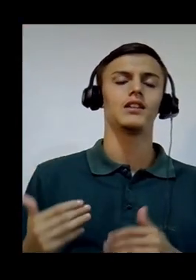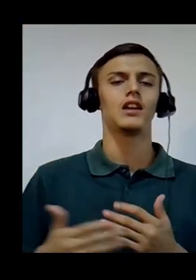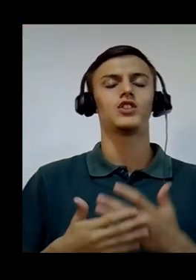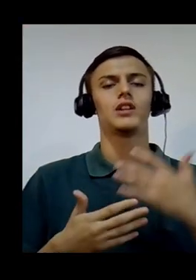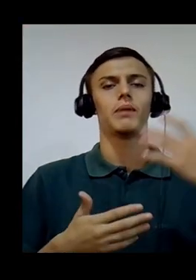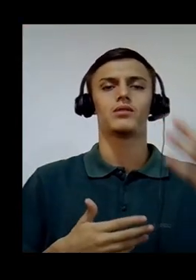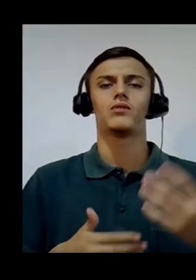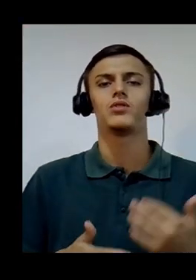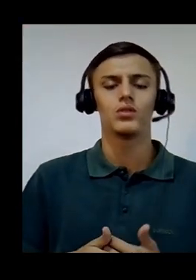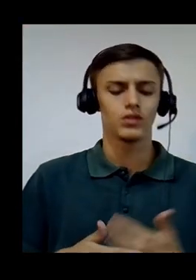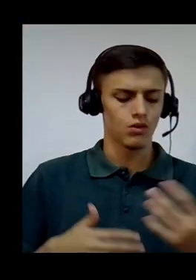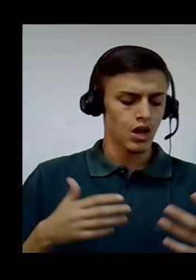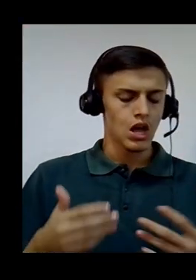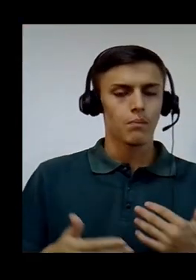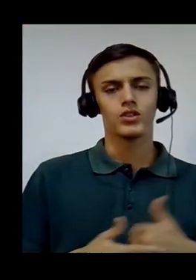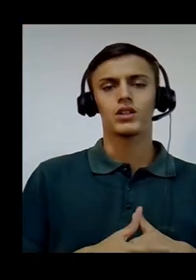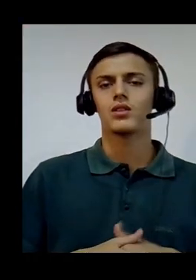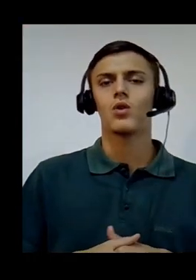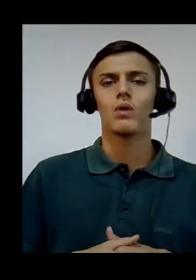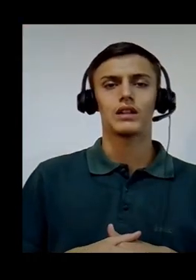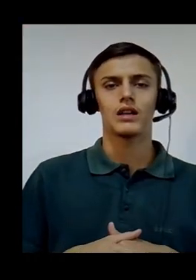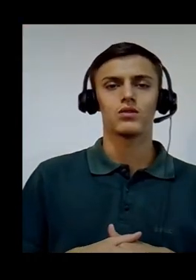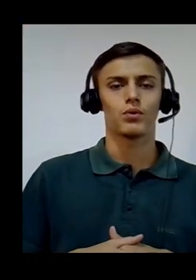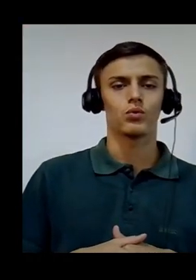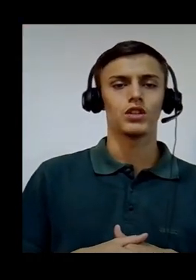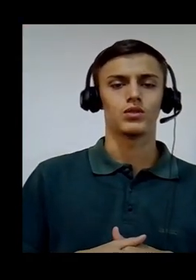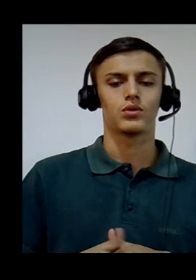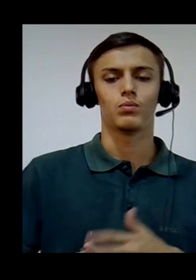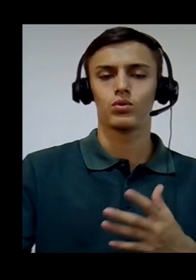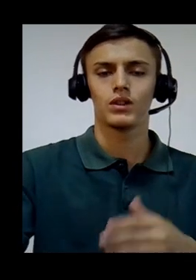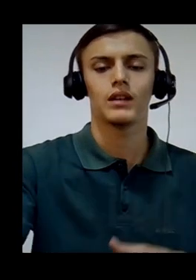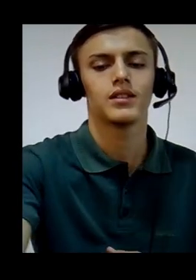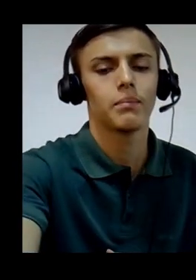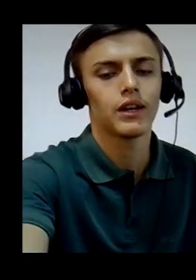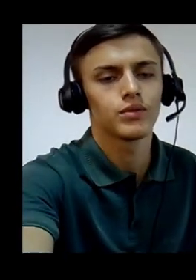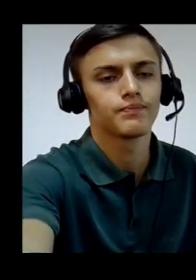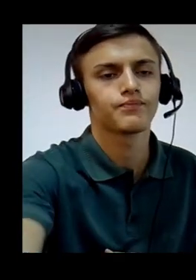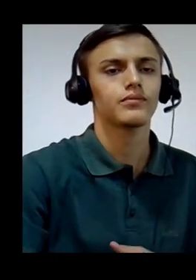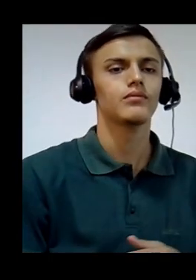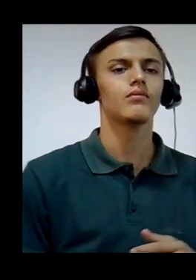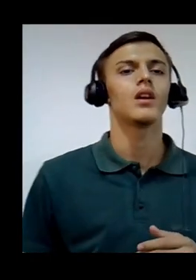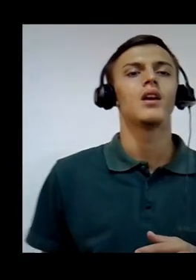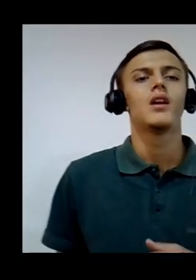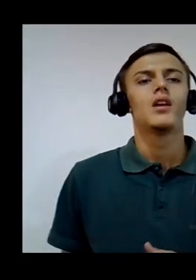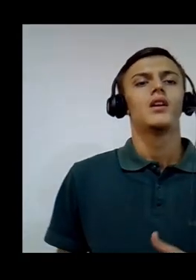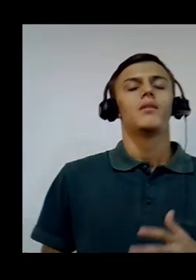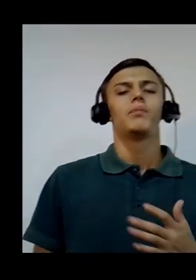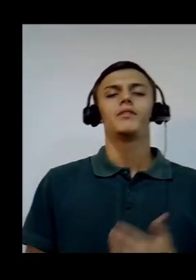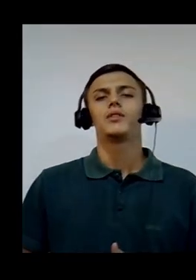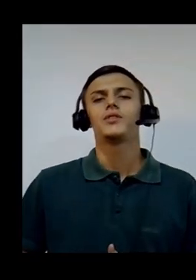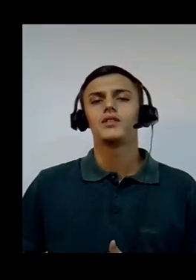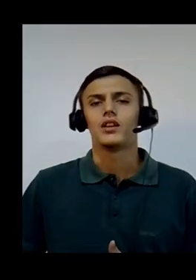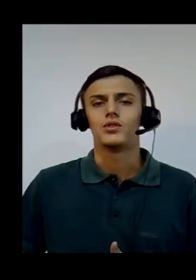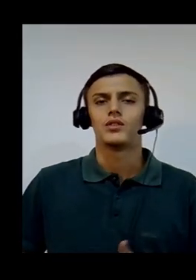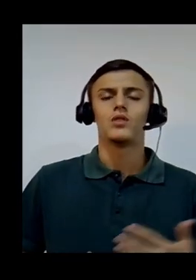esperar chegar aqui, daí a gente libera o serviço de novo, então pode causar algum atraso aí por conta disso. Muito cuidado nessa parte. Prevenção de incêndio.